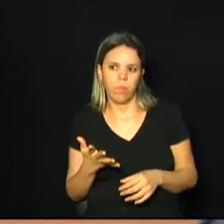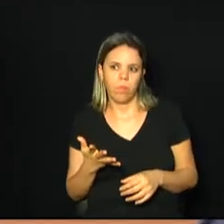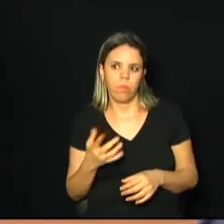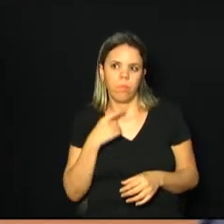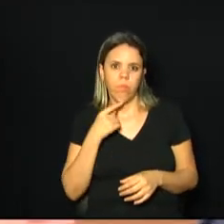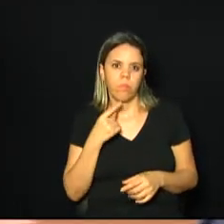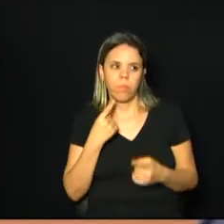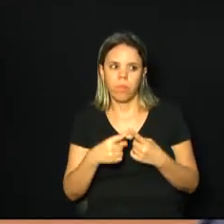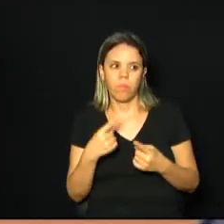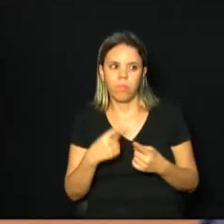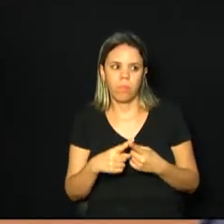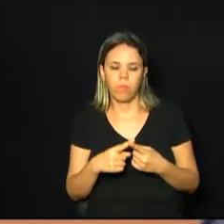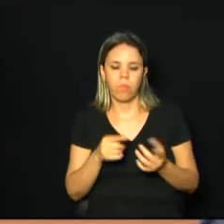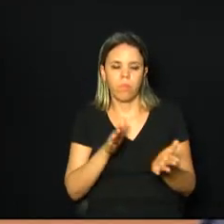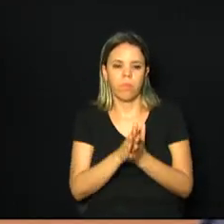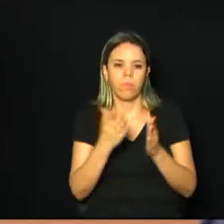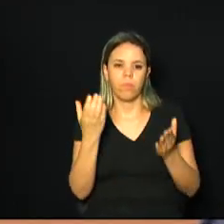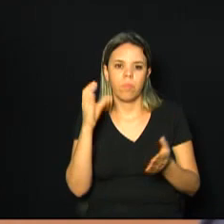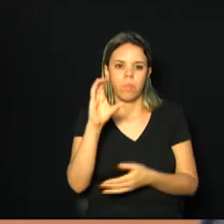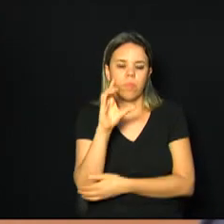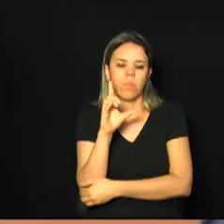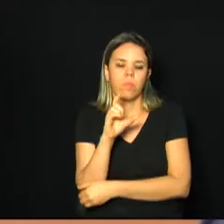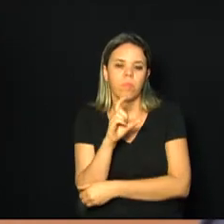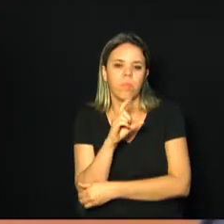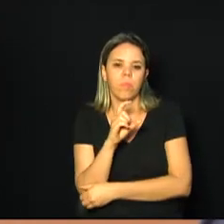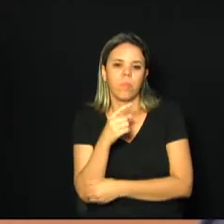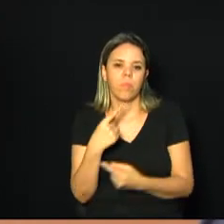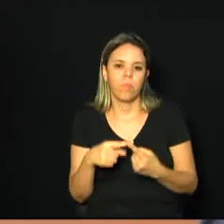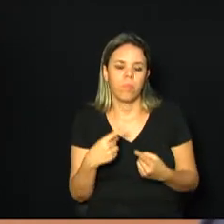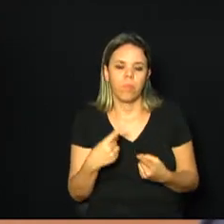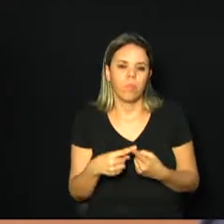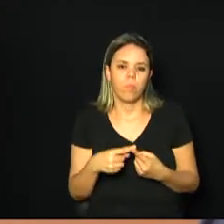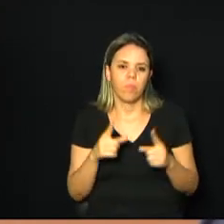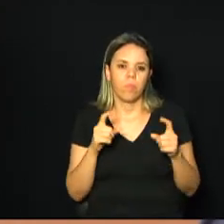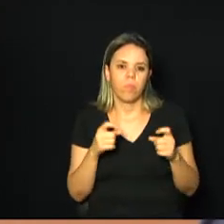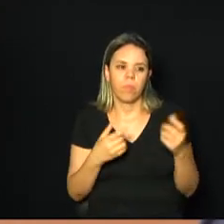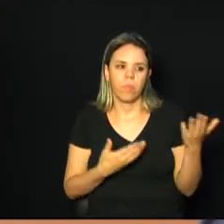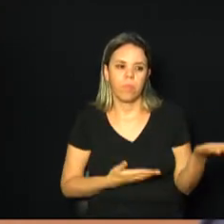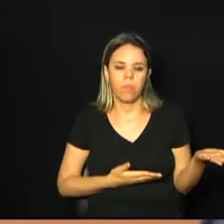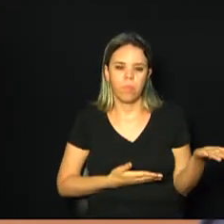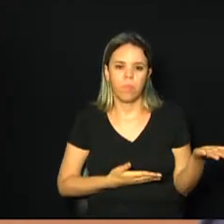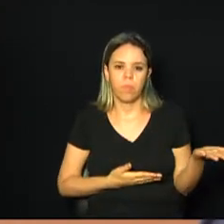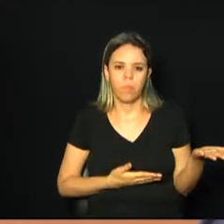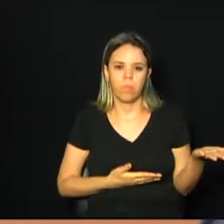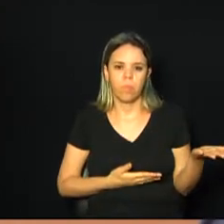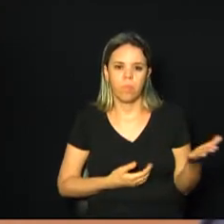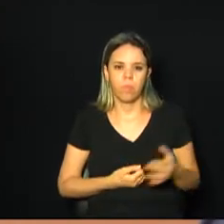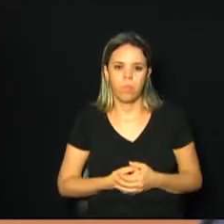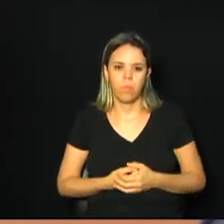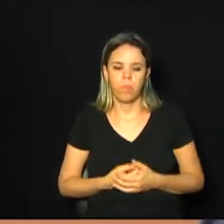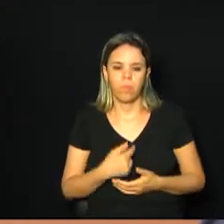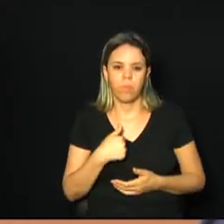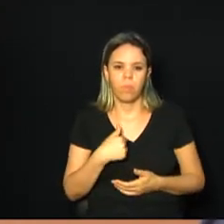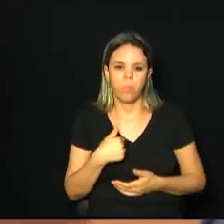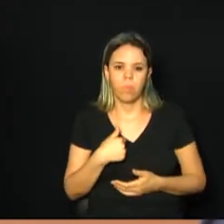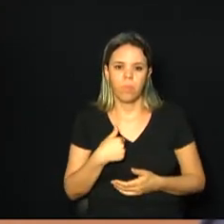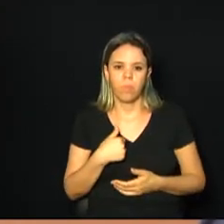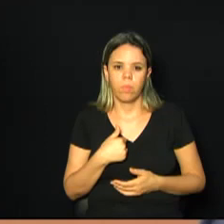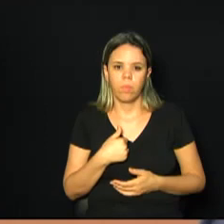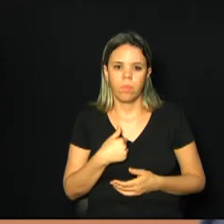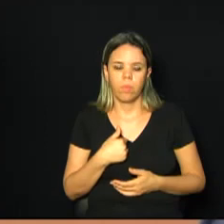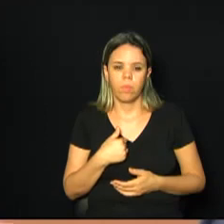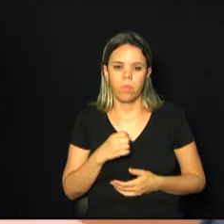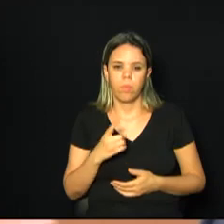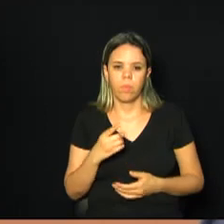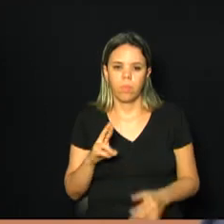por que você publicou essa foto, porque quando você tira uma foto, tá eu o senhor, o Eduardo